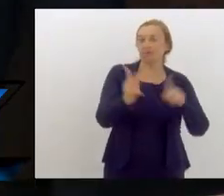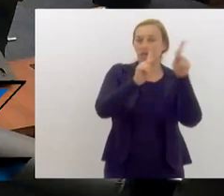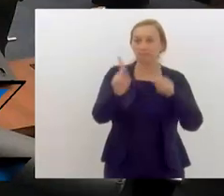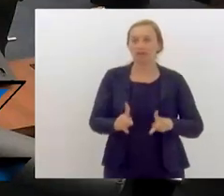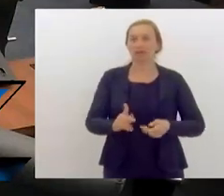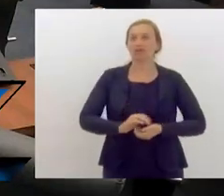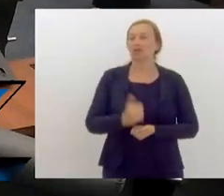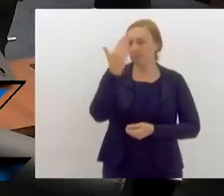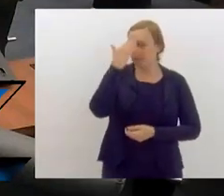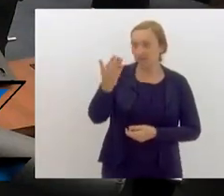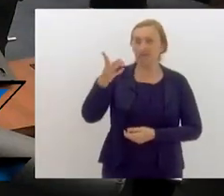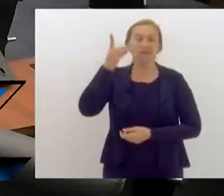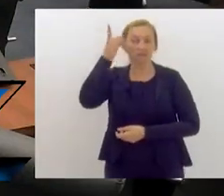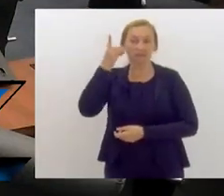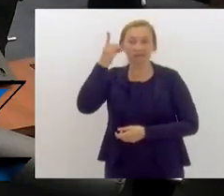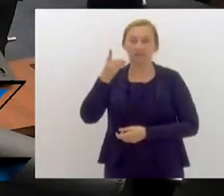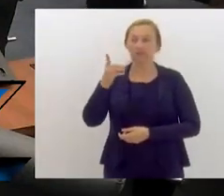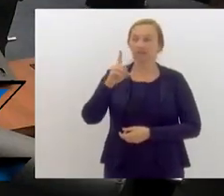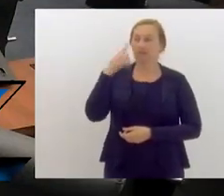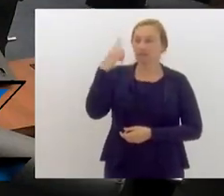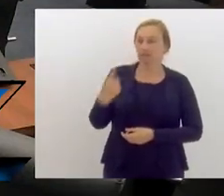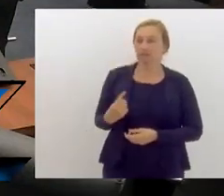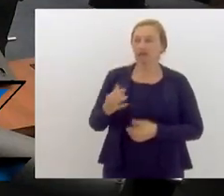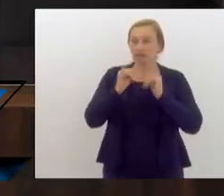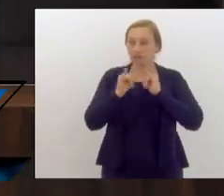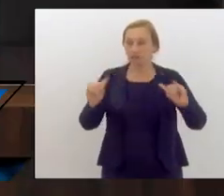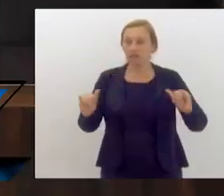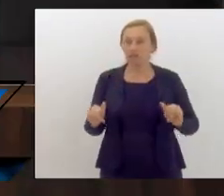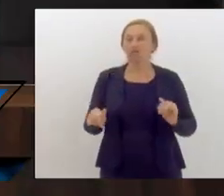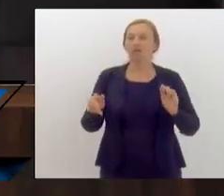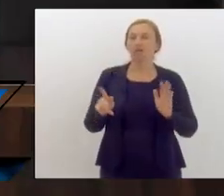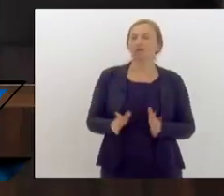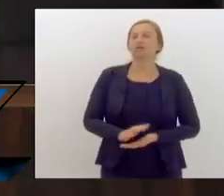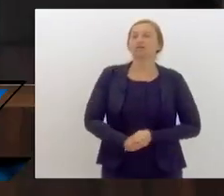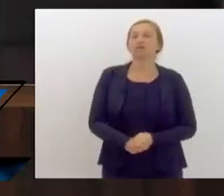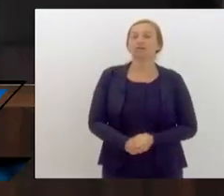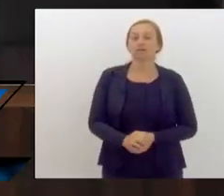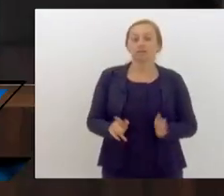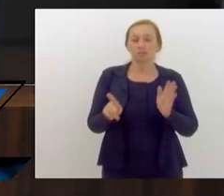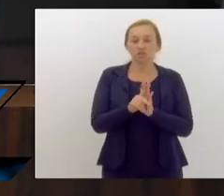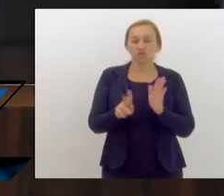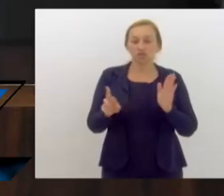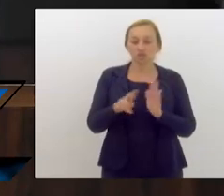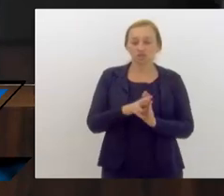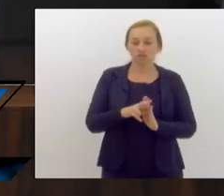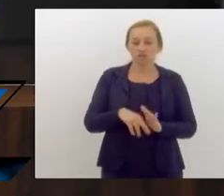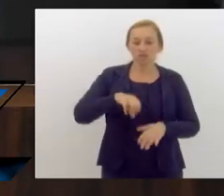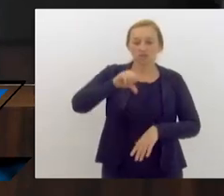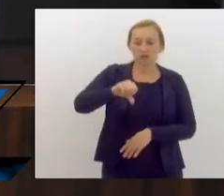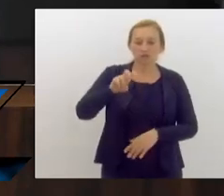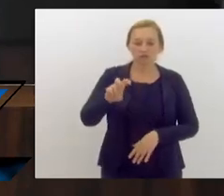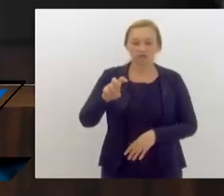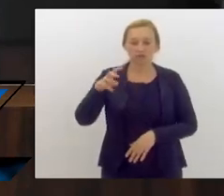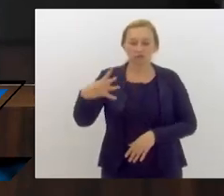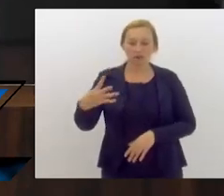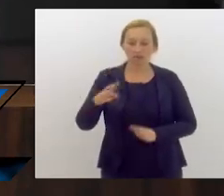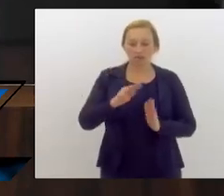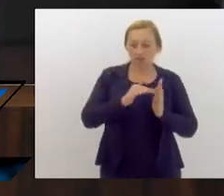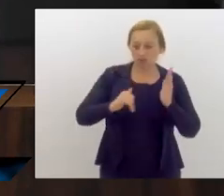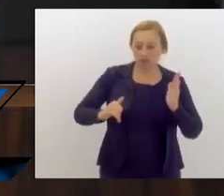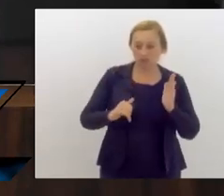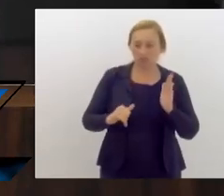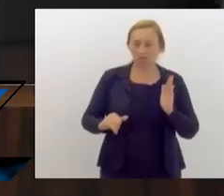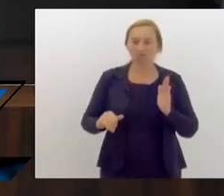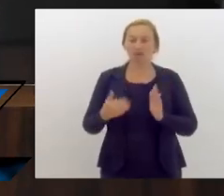Paz Dani Monteiro anuncie projeto aliás projeto de resolução 954 retirado da